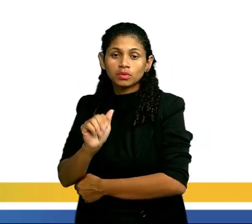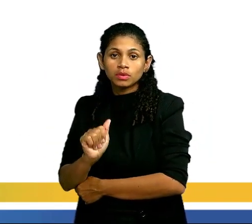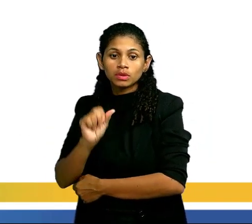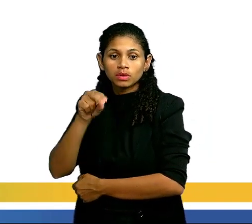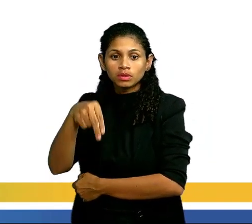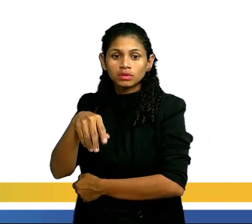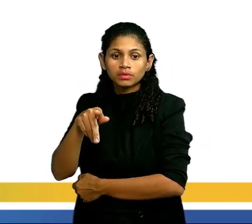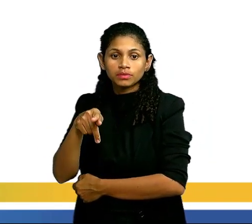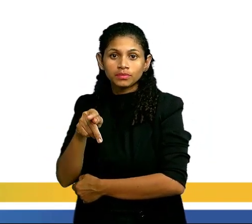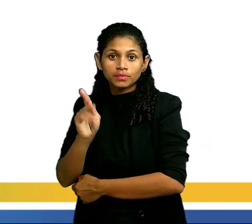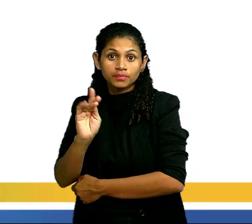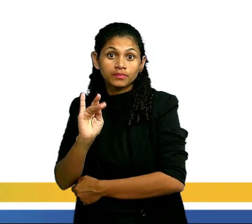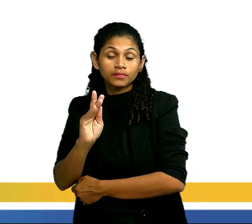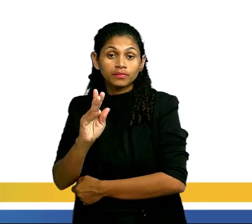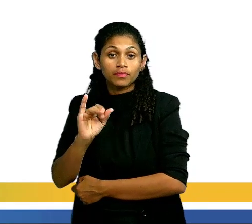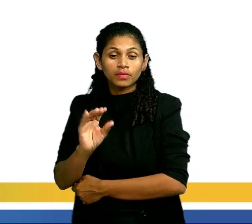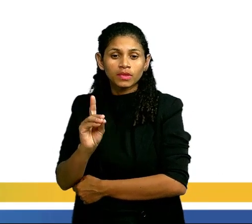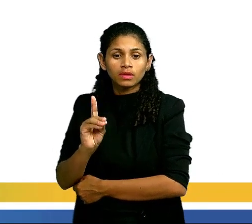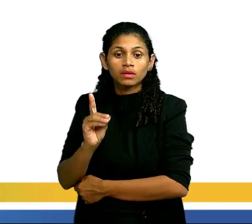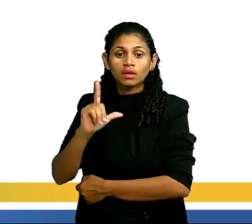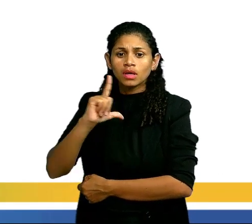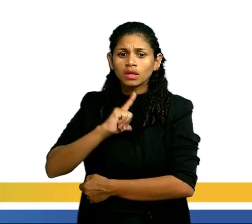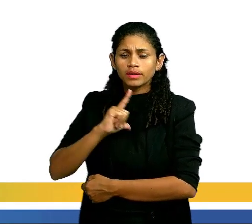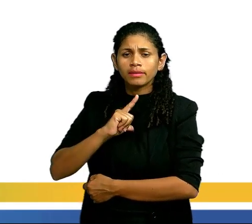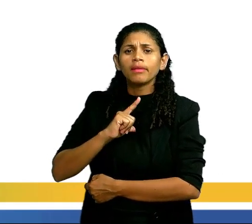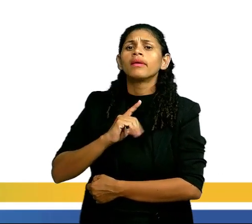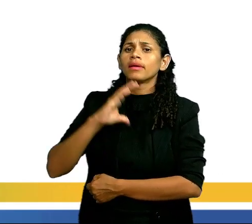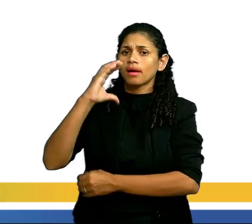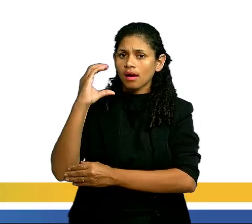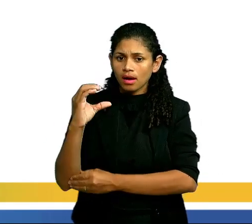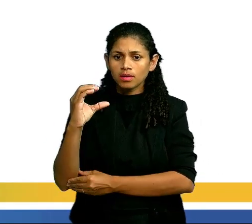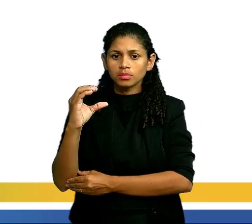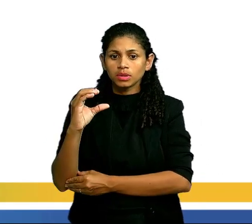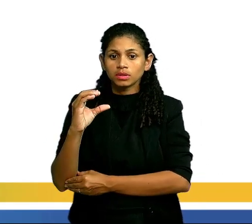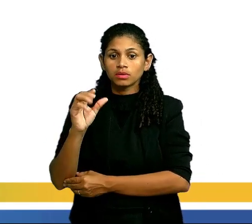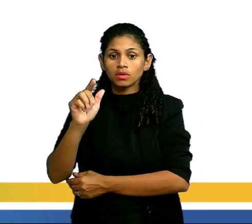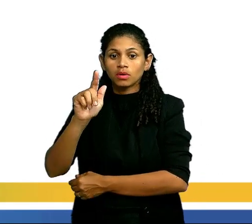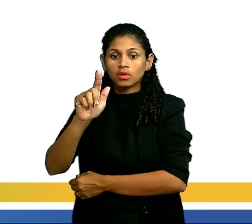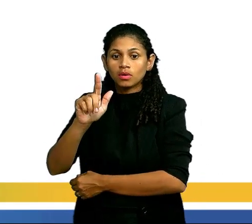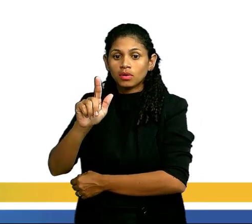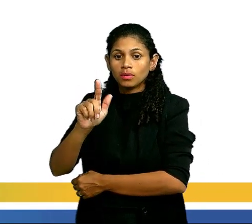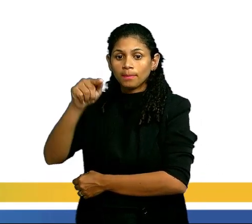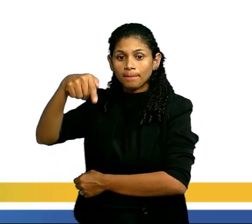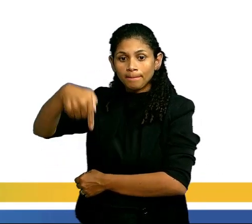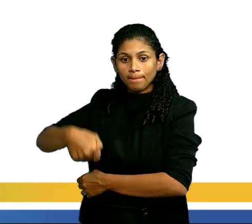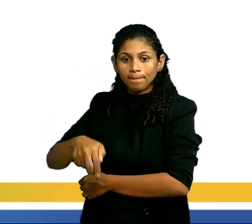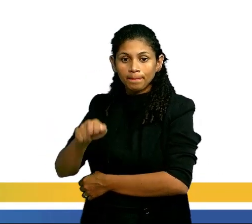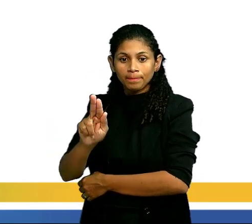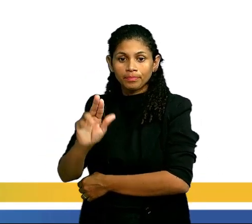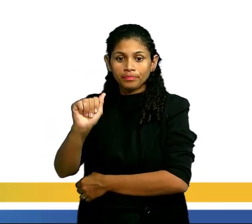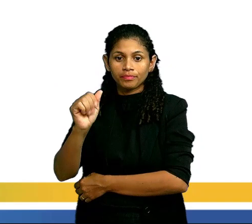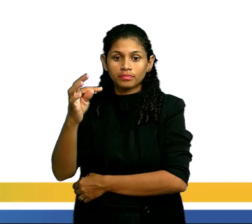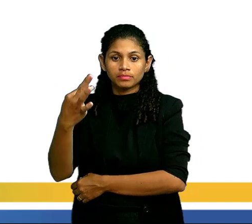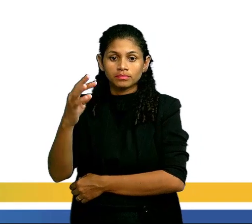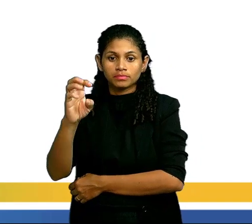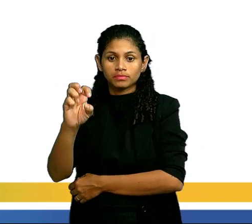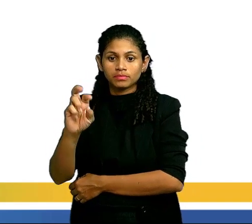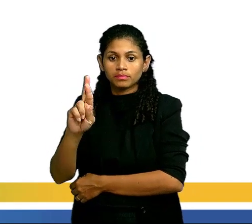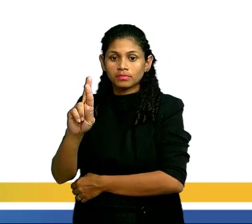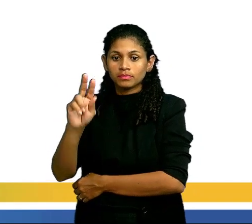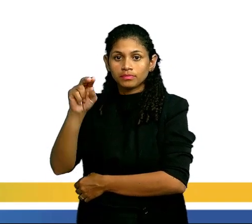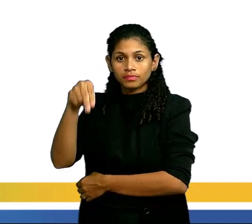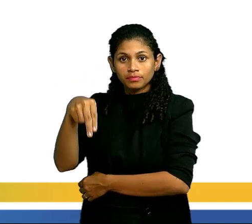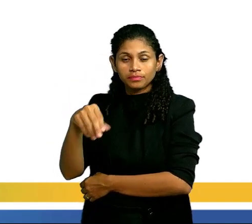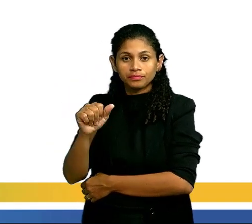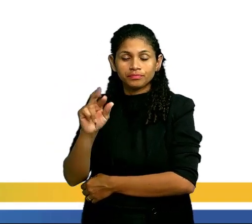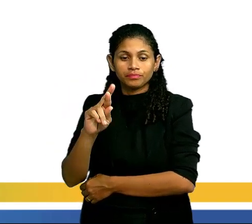do corpo do nanokid existe carbono quaternário? Aí vocês estão acompanhando o desenho do nanokid, né, a